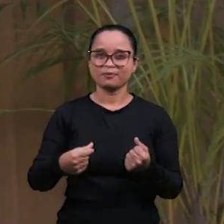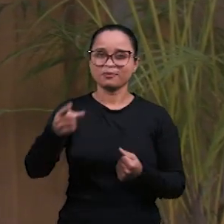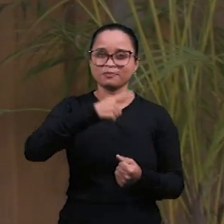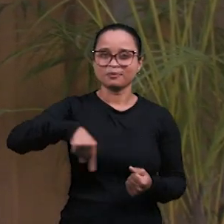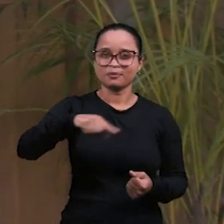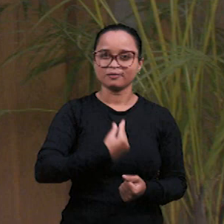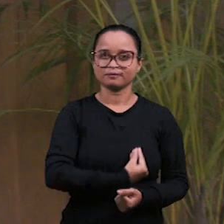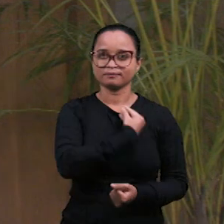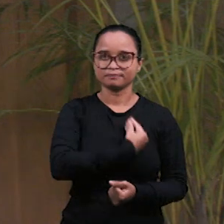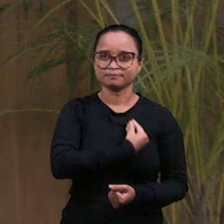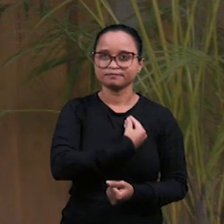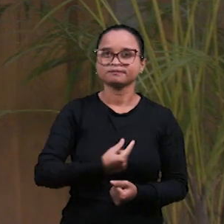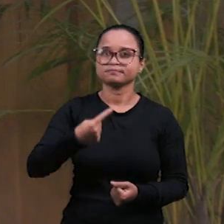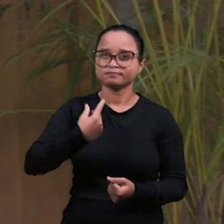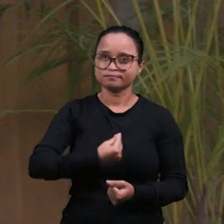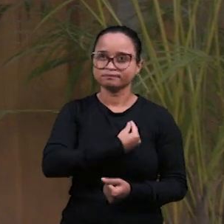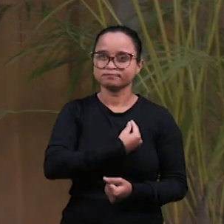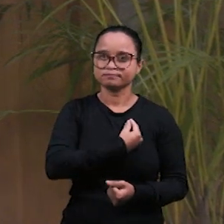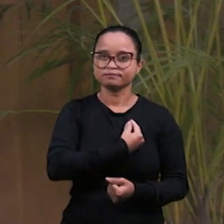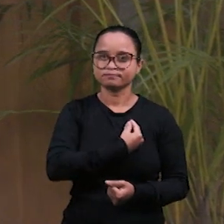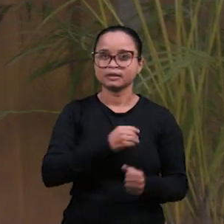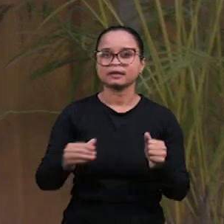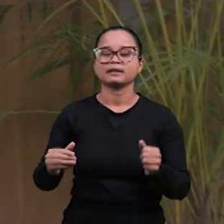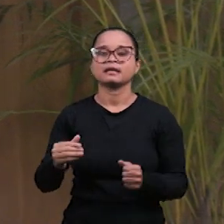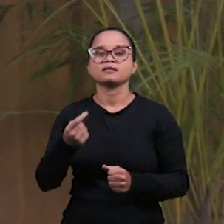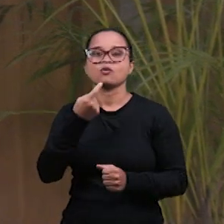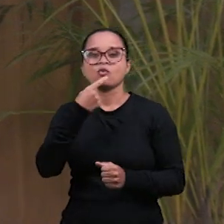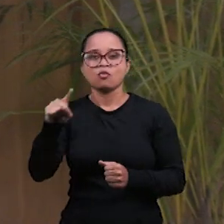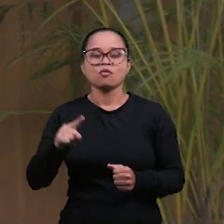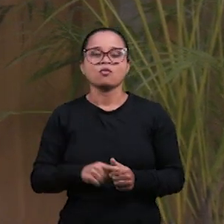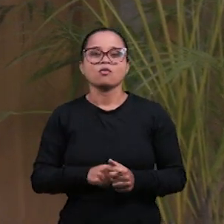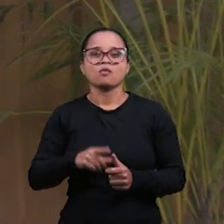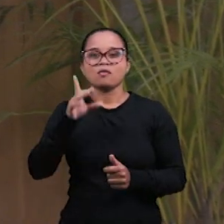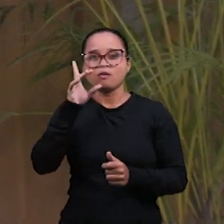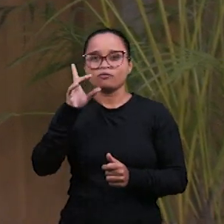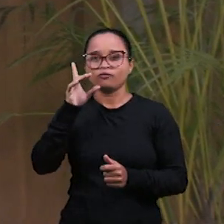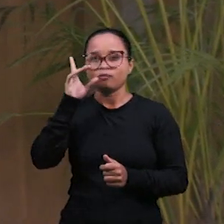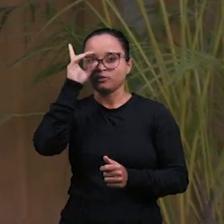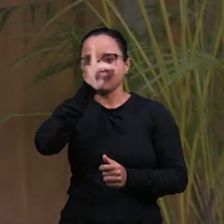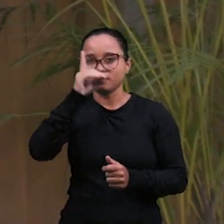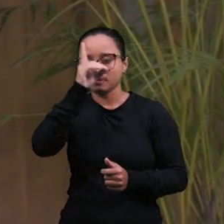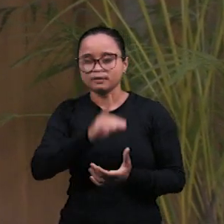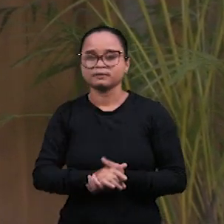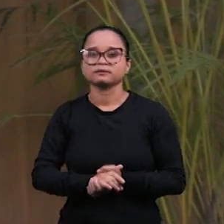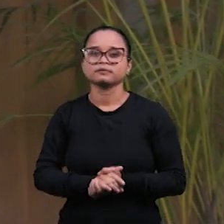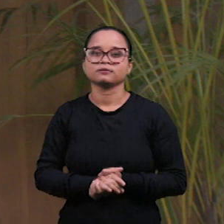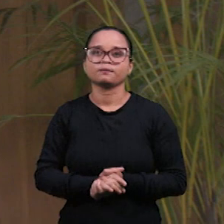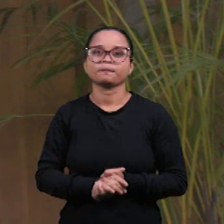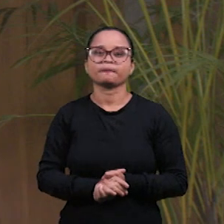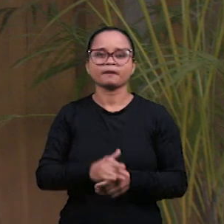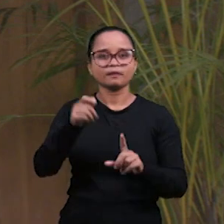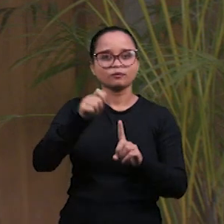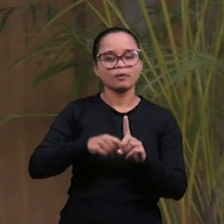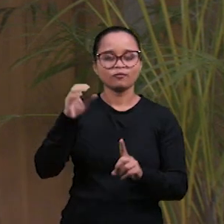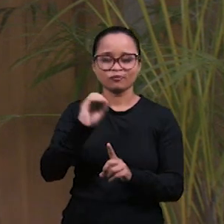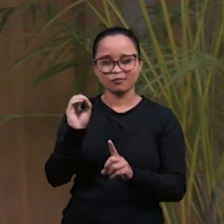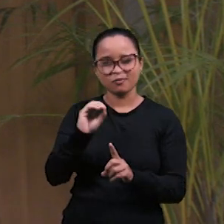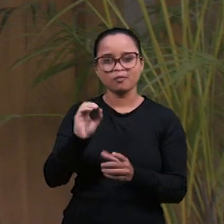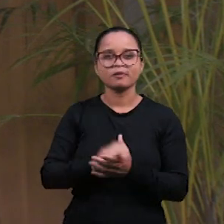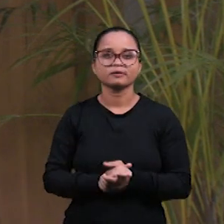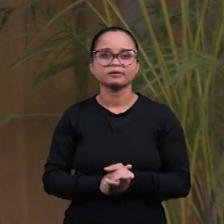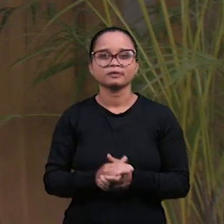que nós vivemos neste último domingo, no domingo, último dia do mês de outubro, e que compartilhamos com os irmãos